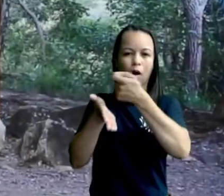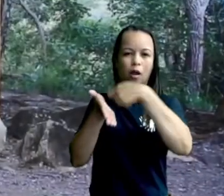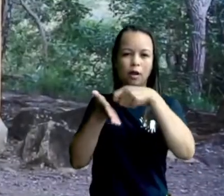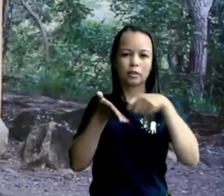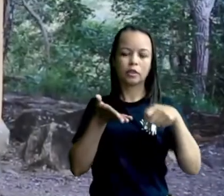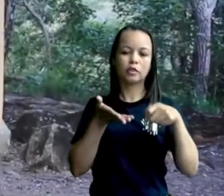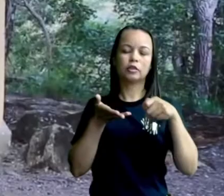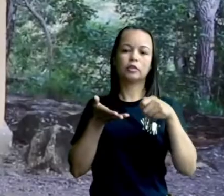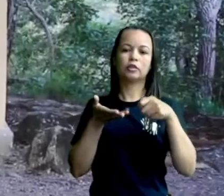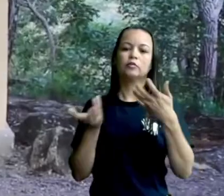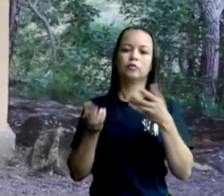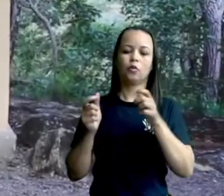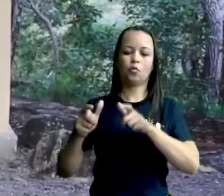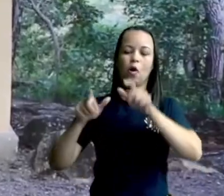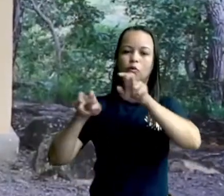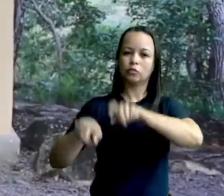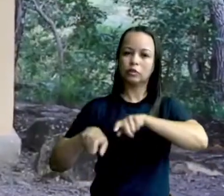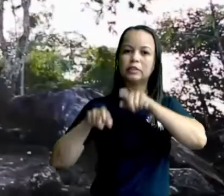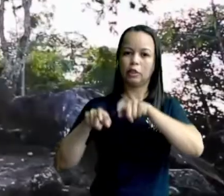o espigão principal.